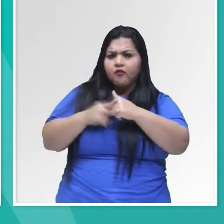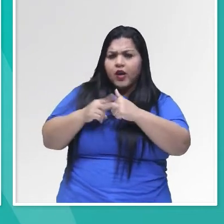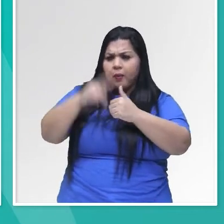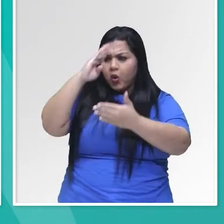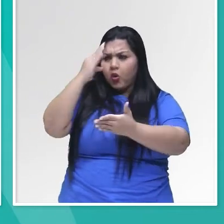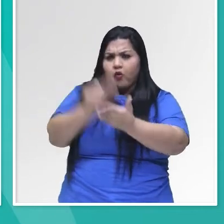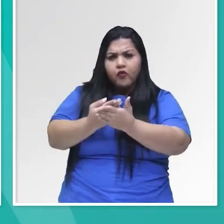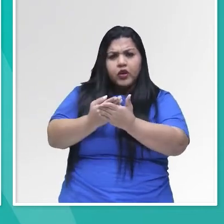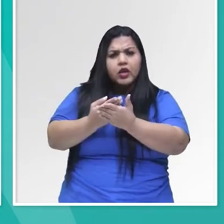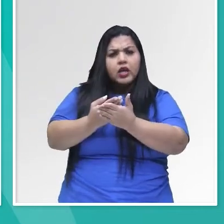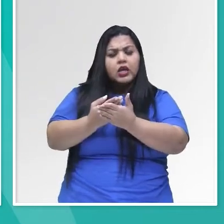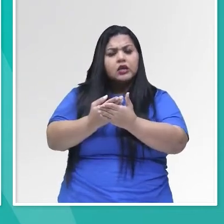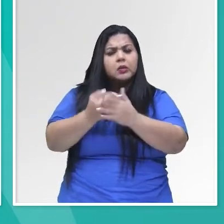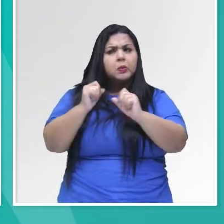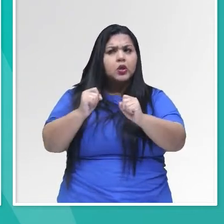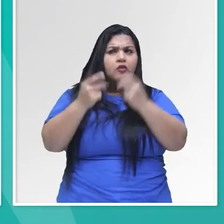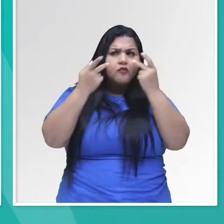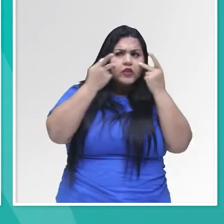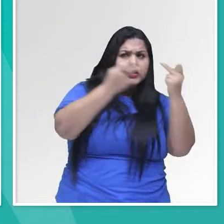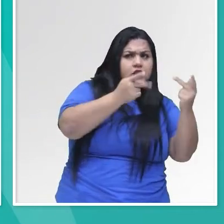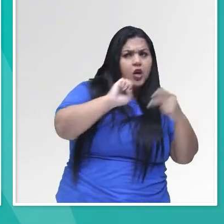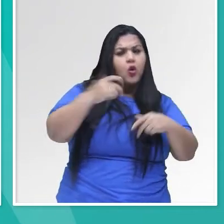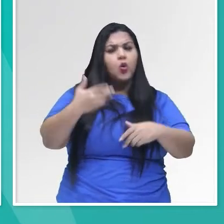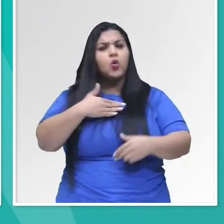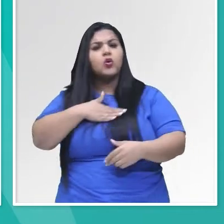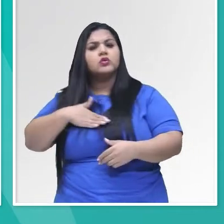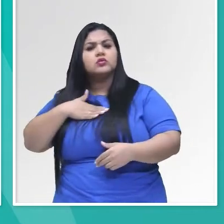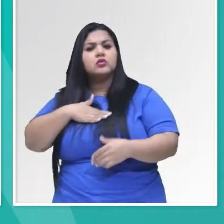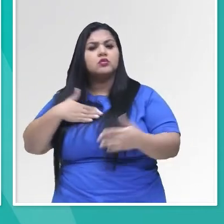mais para visitar ou para gostar?